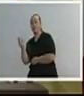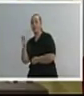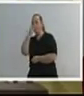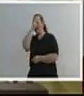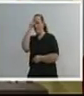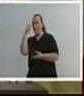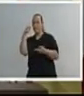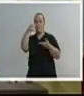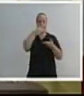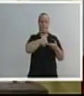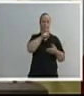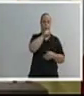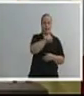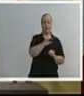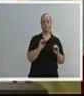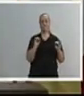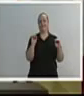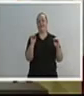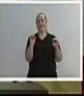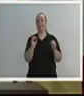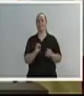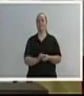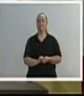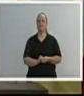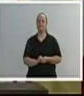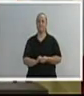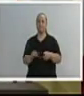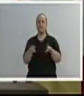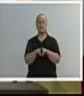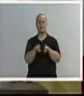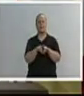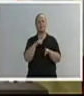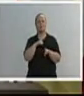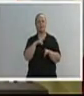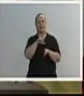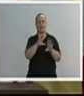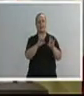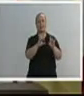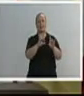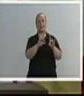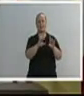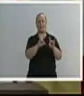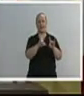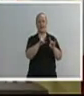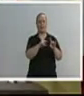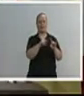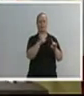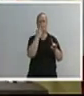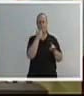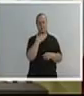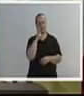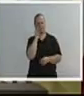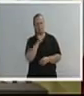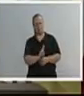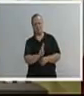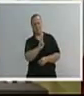que serve para aterro, que é aquele famoso pantano, a lama, que não serve para nada. Aquilo lá serve, sim, para aterro. Ele deixa secar lá e depois também